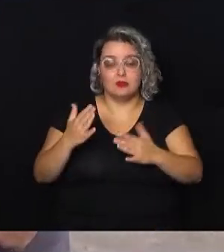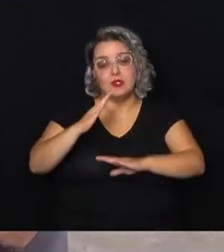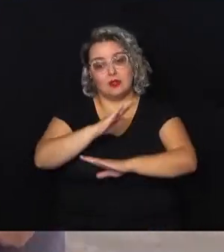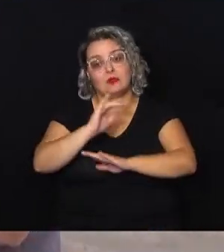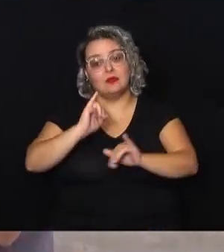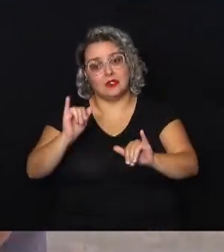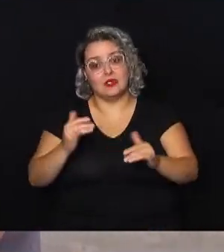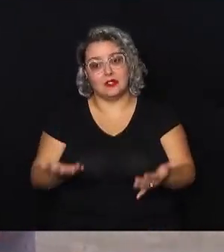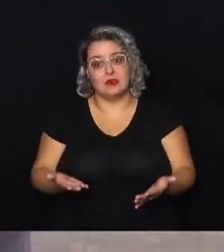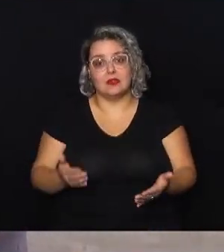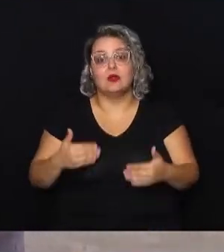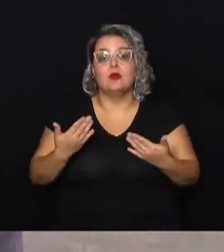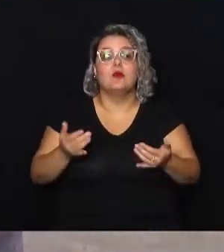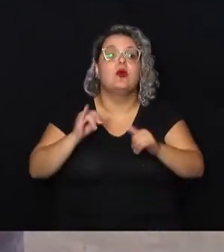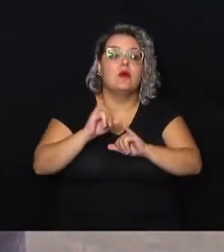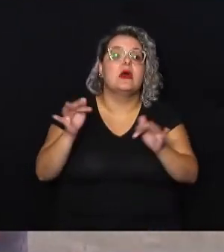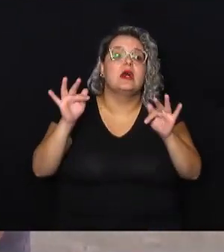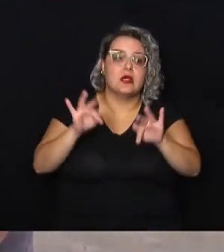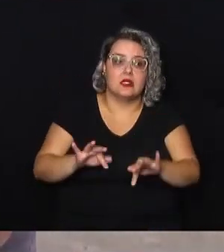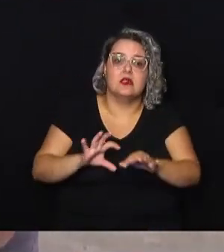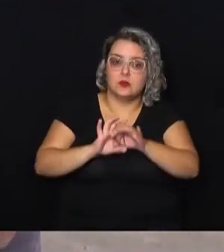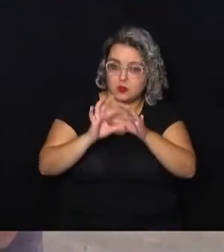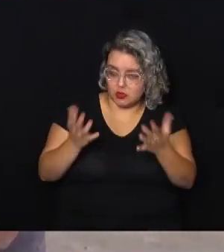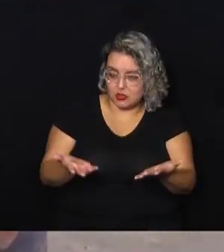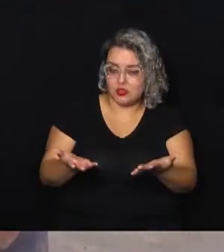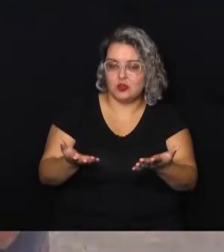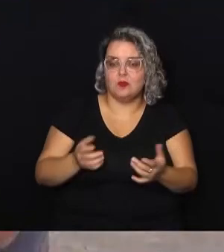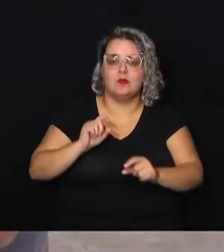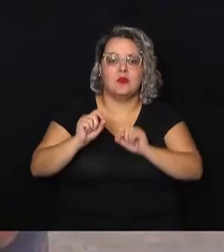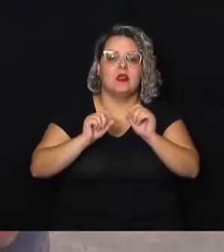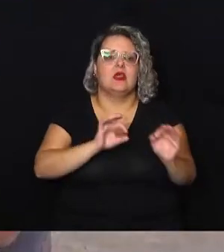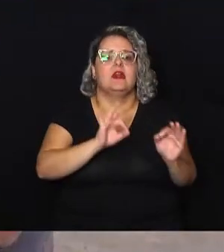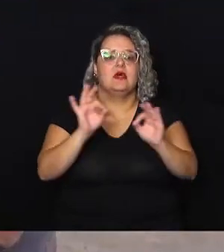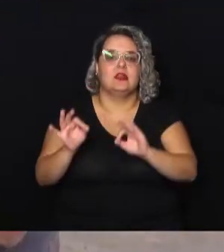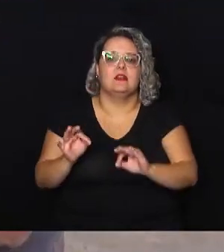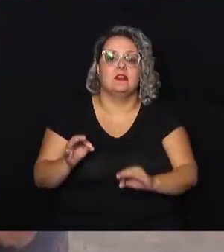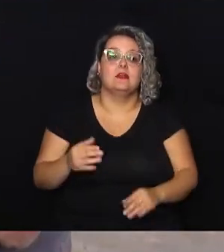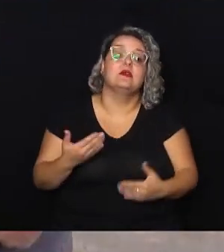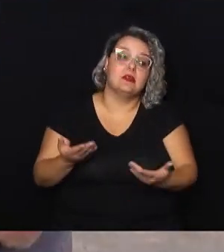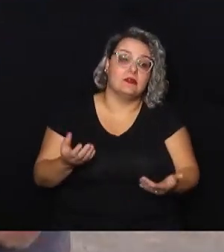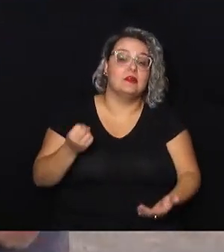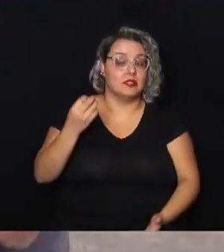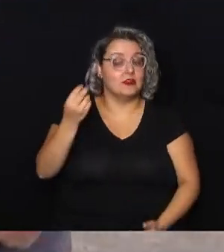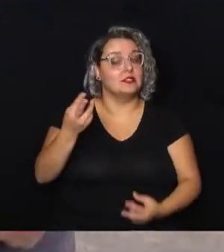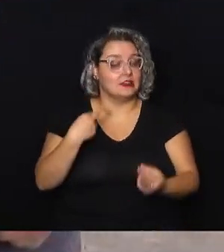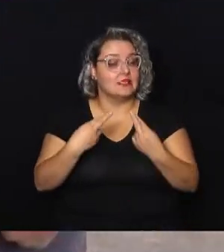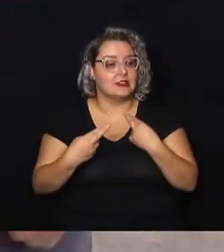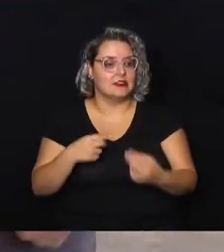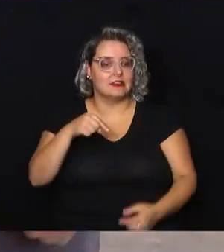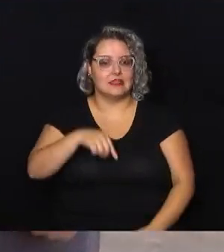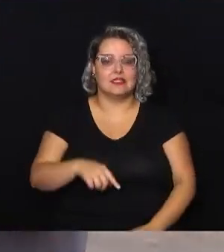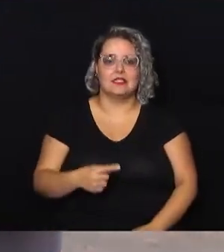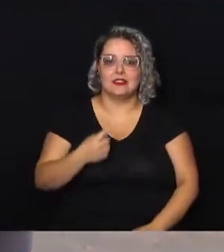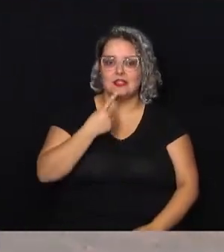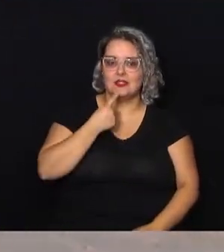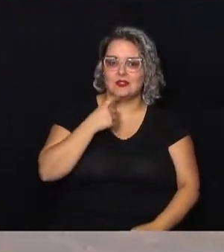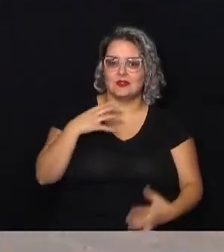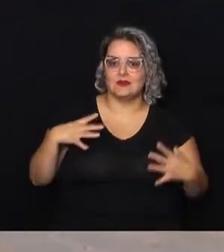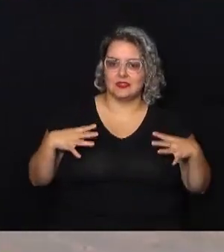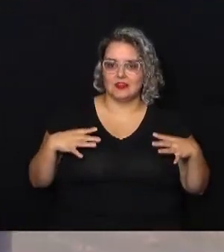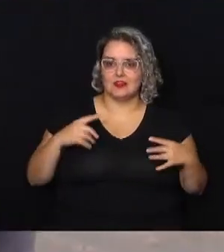Notícia. Qual o recado final que o senhor deixa para quem está acompanhando e vai pegar a estrada nesse feriadão de carnaval?